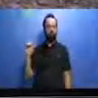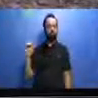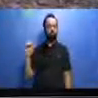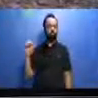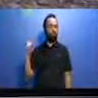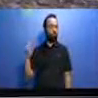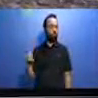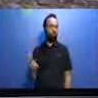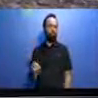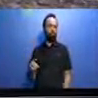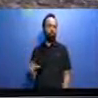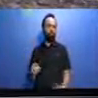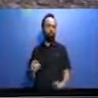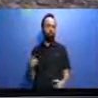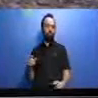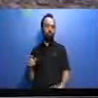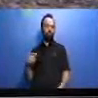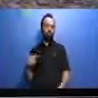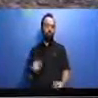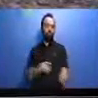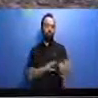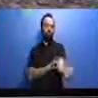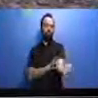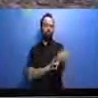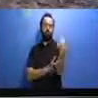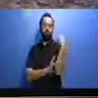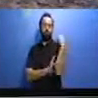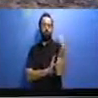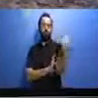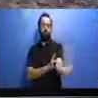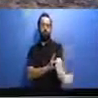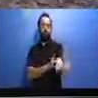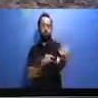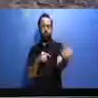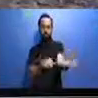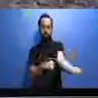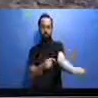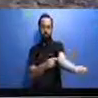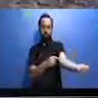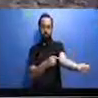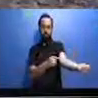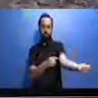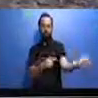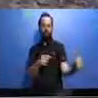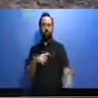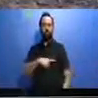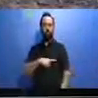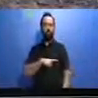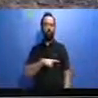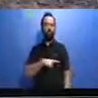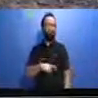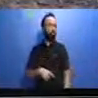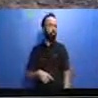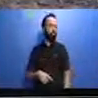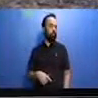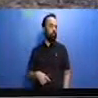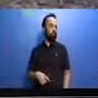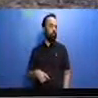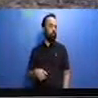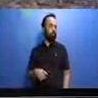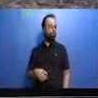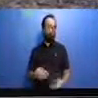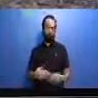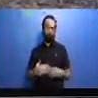uma dobra entre membros que possibilita a gente fazer esse tipo de movimento. A partir desse grupo de animais,